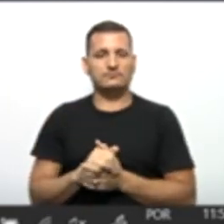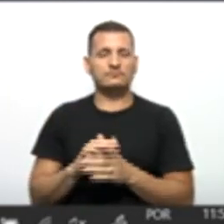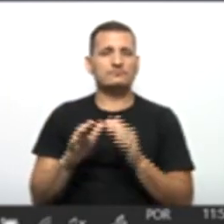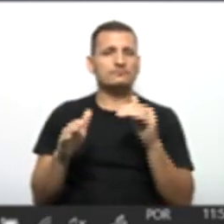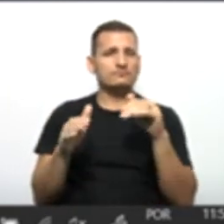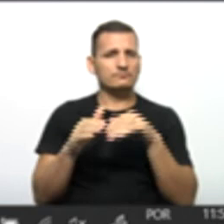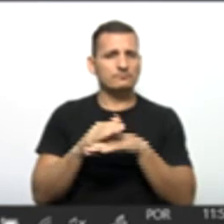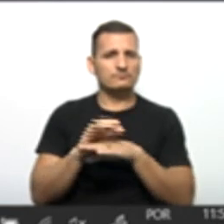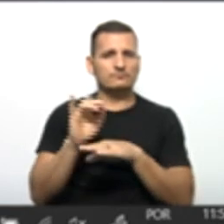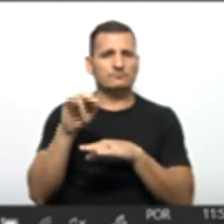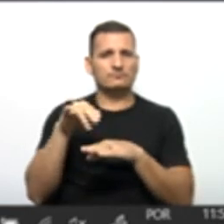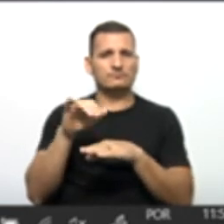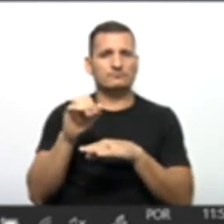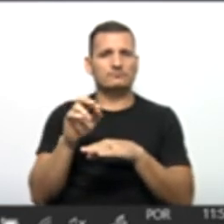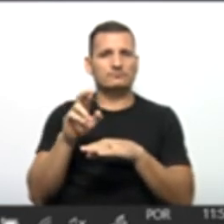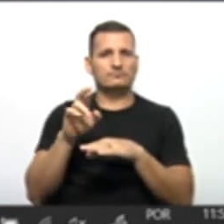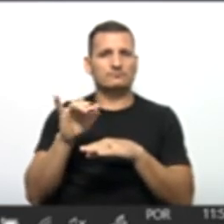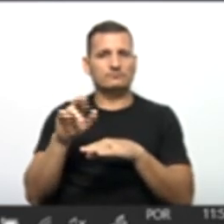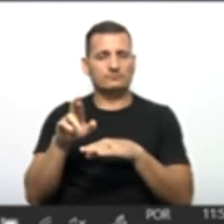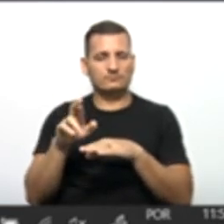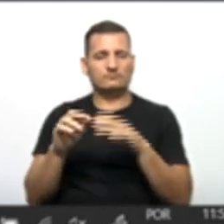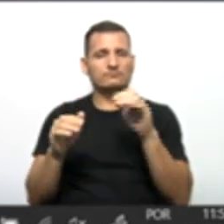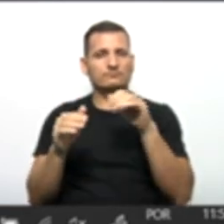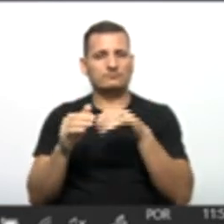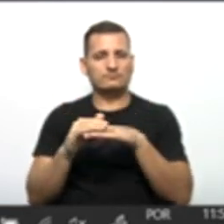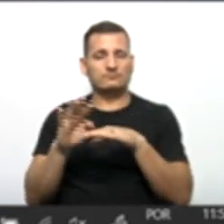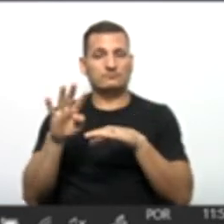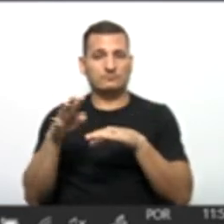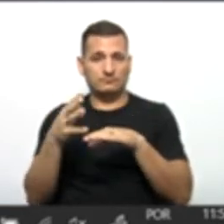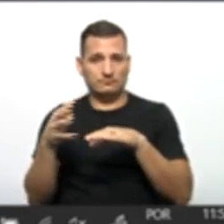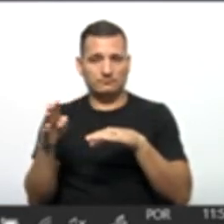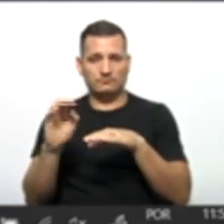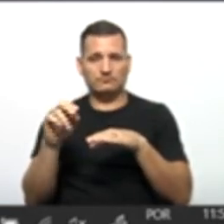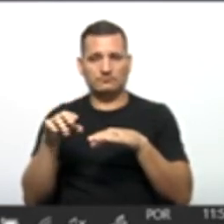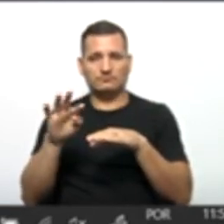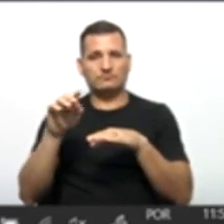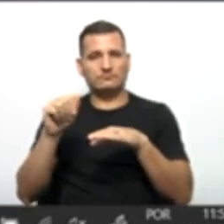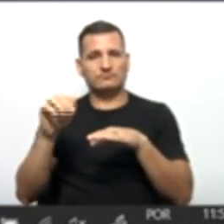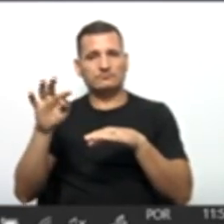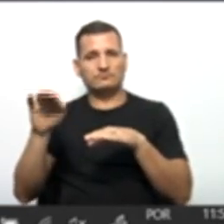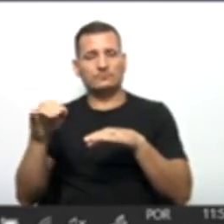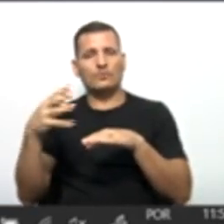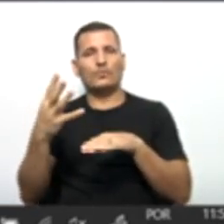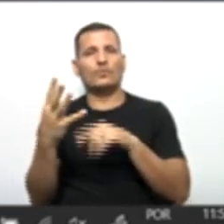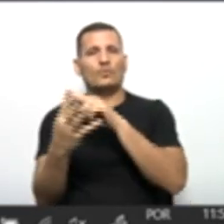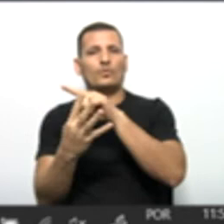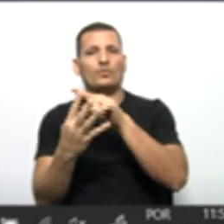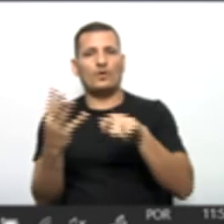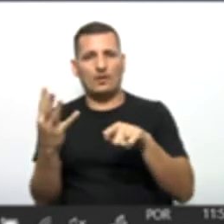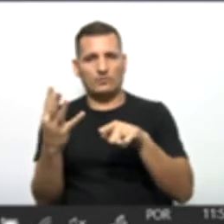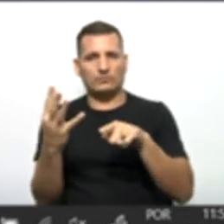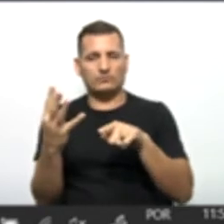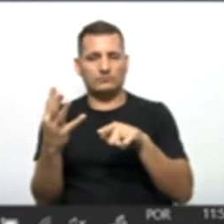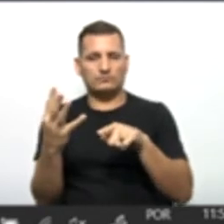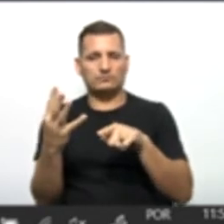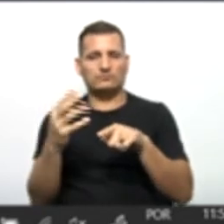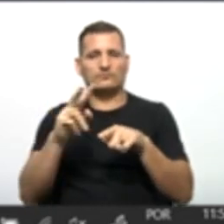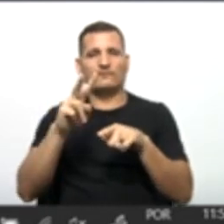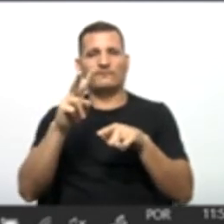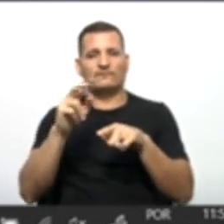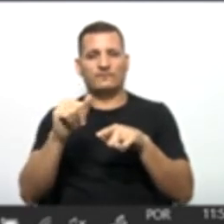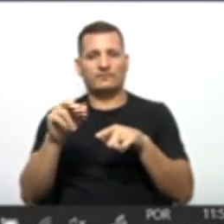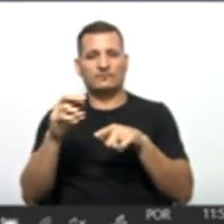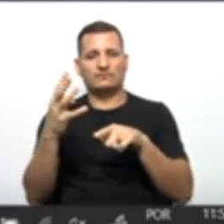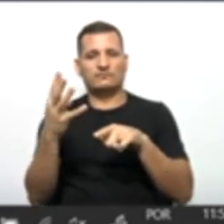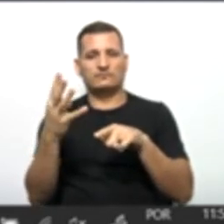dentro incerti entro da tabela contato essas quatro variáveis esses dados dentro da